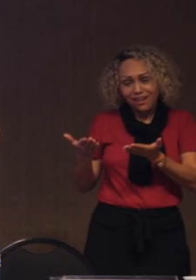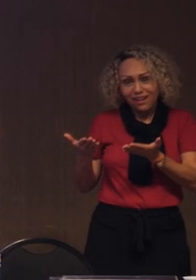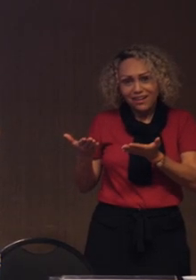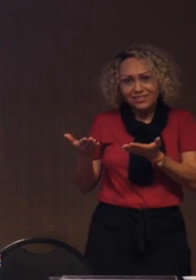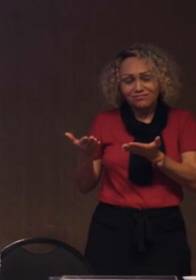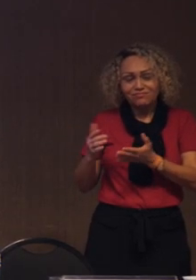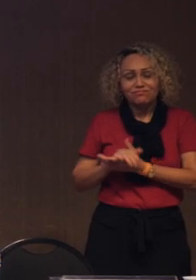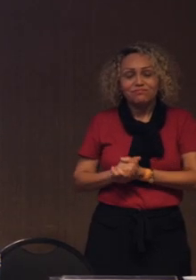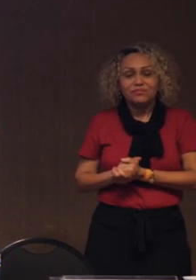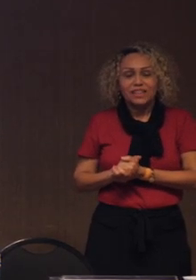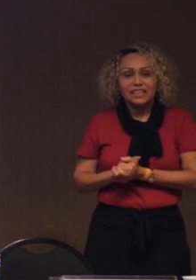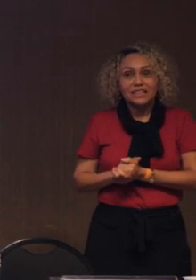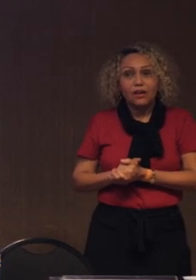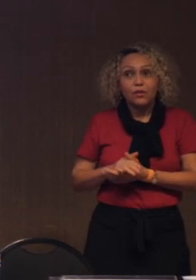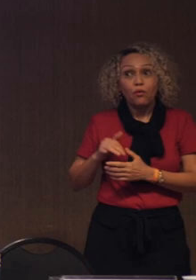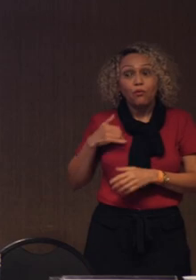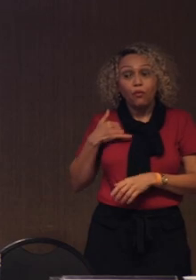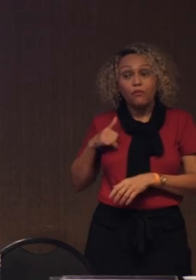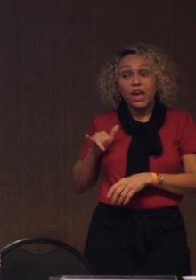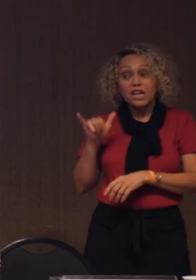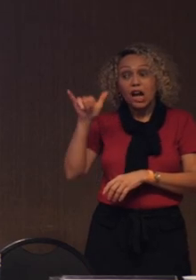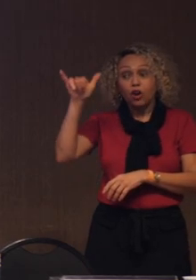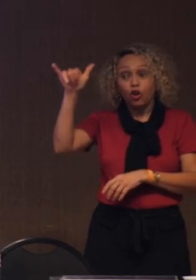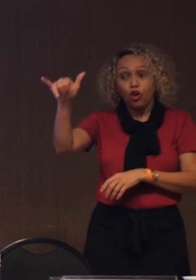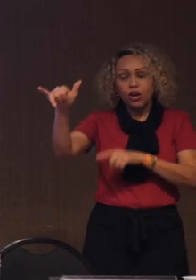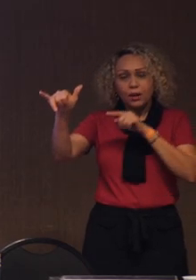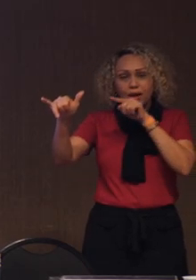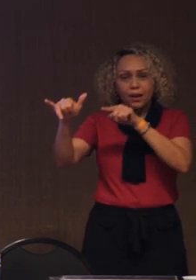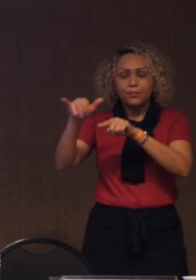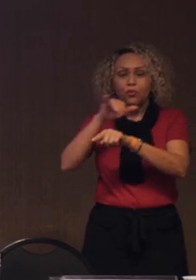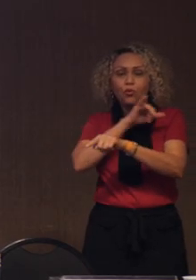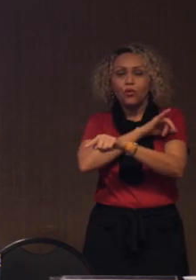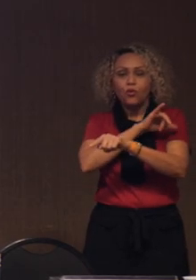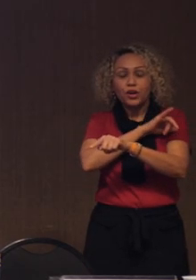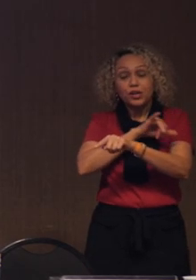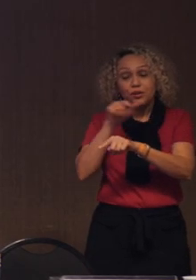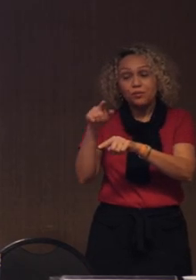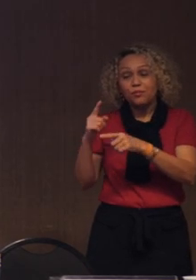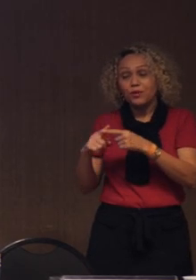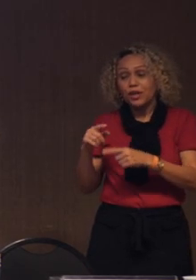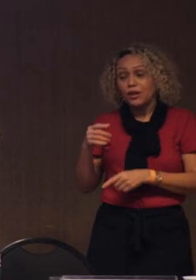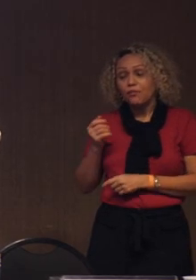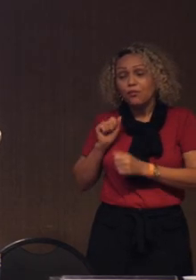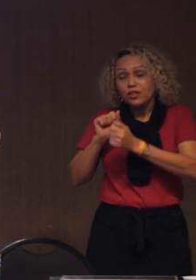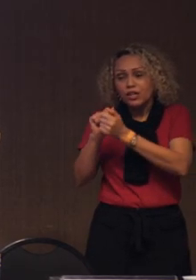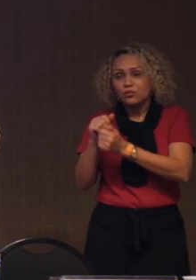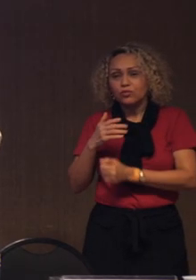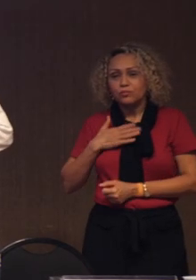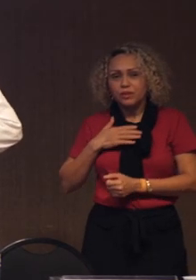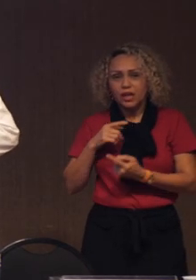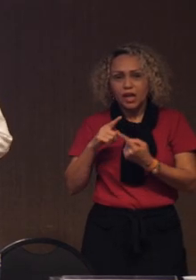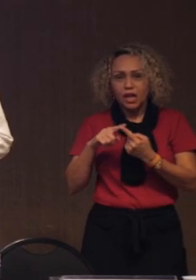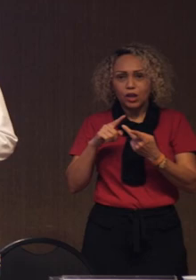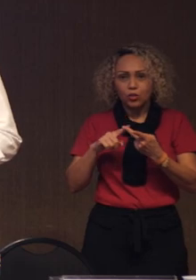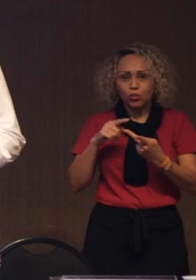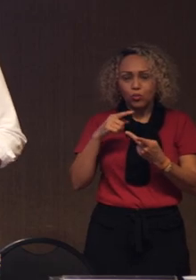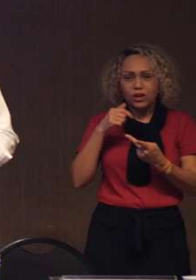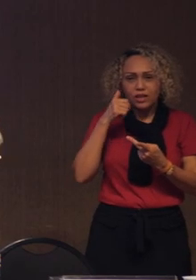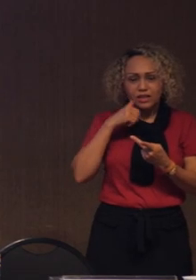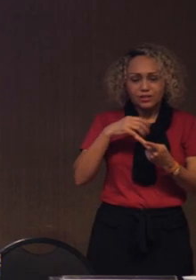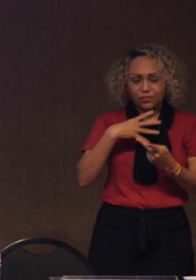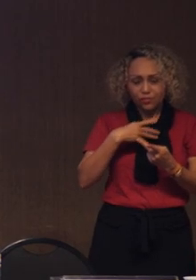Mas para mim é um prazer, pessoal. Olha, se eu posso ouvir tanta gente aqui candidato, se eu puder deixar uma mensagem de estímulo, né,